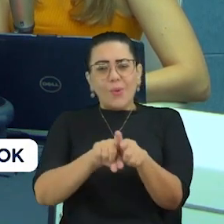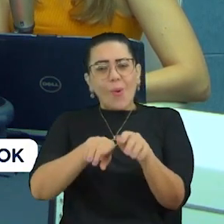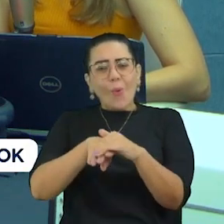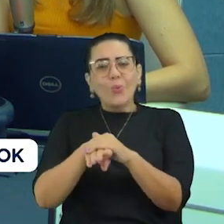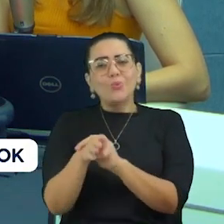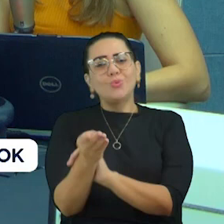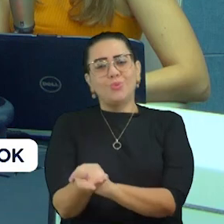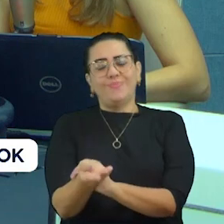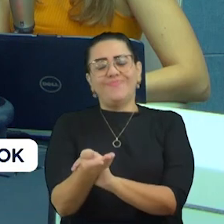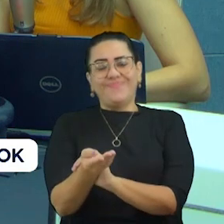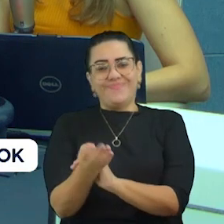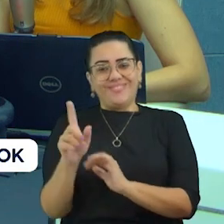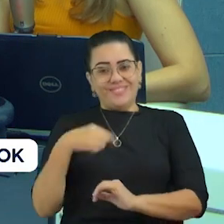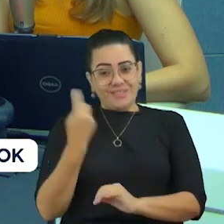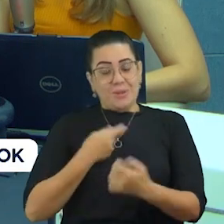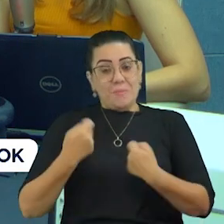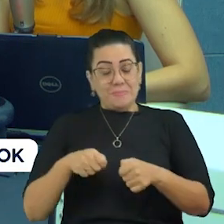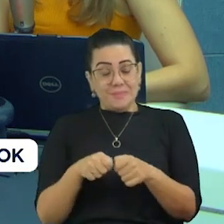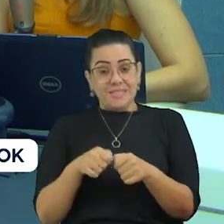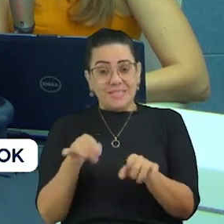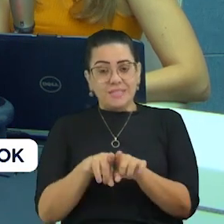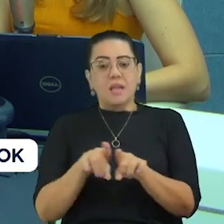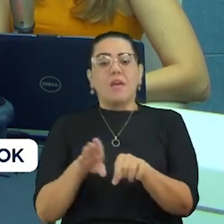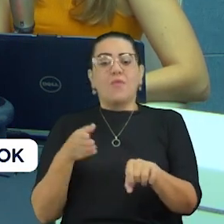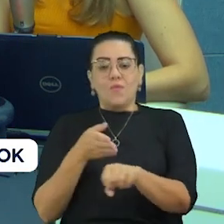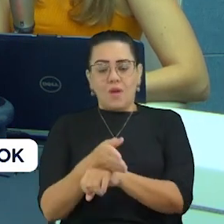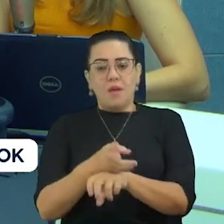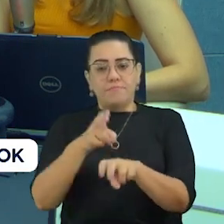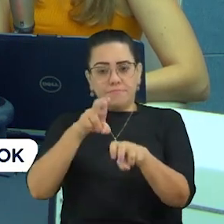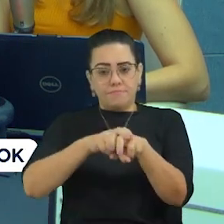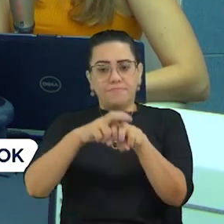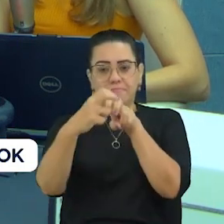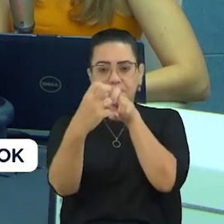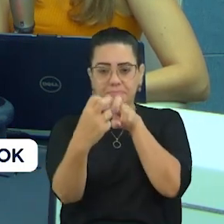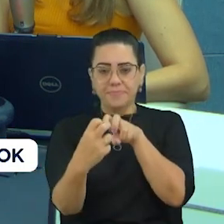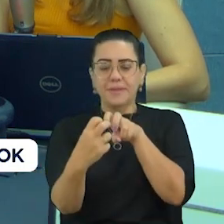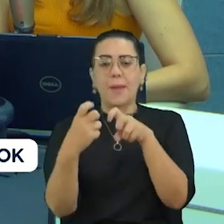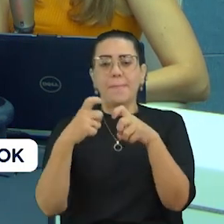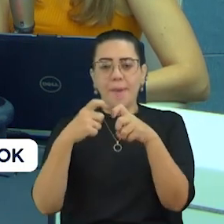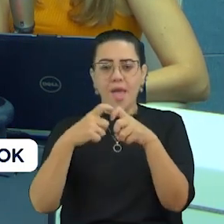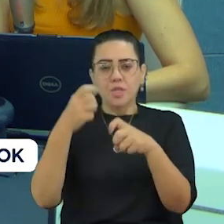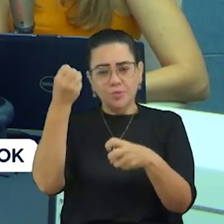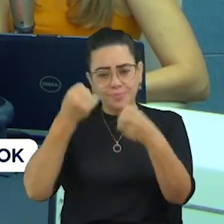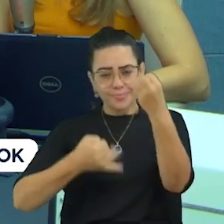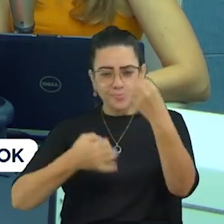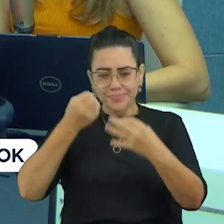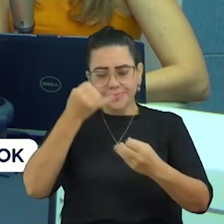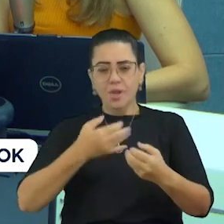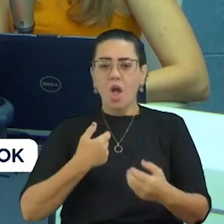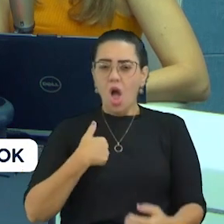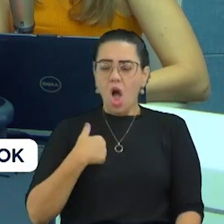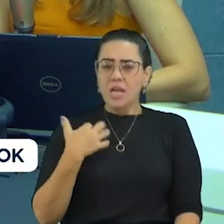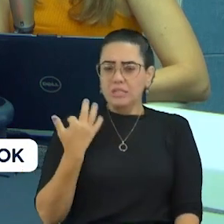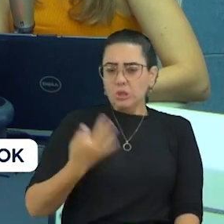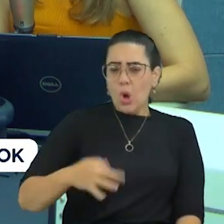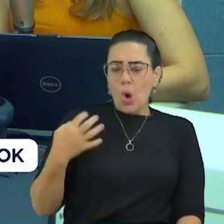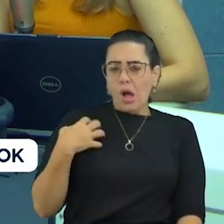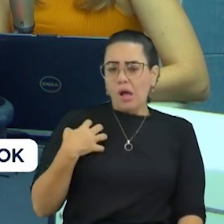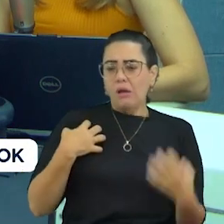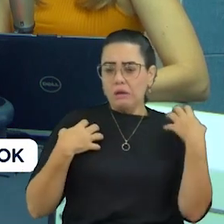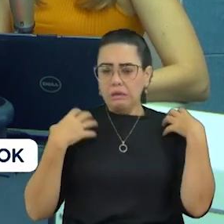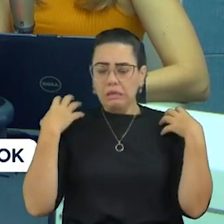sempre necessário que haja a consulta médica, porque você tem medicações mais atualizadas, medicações que